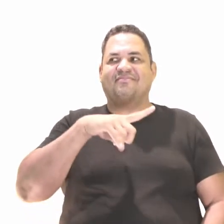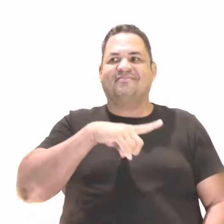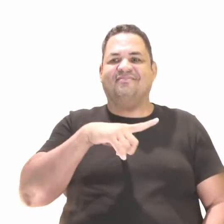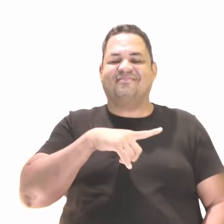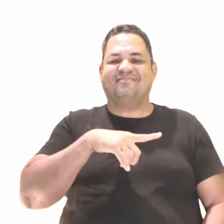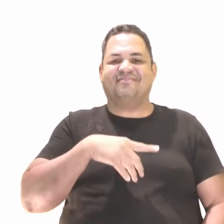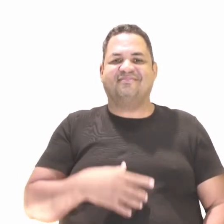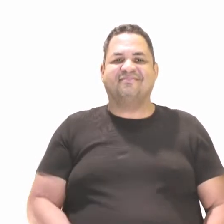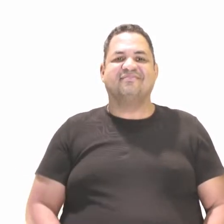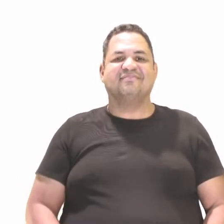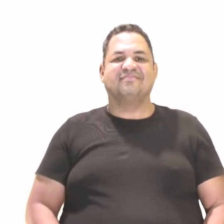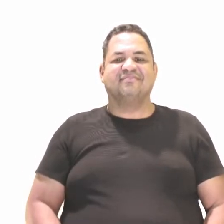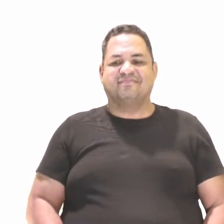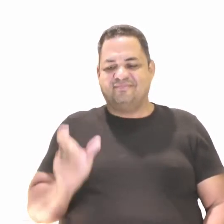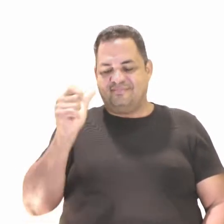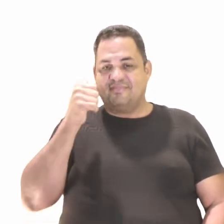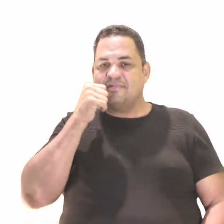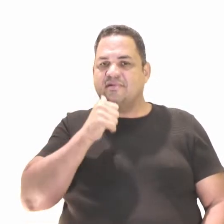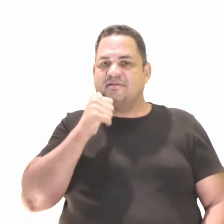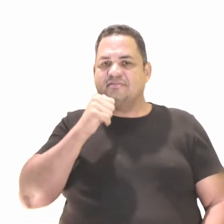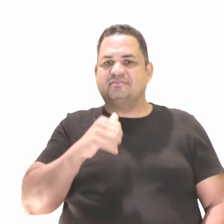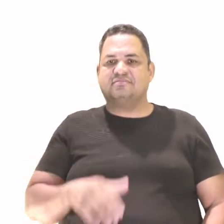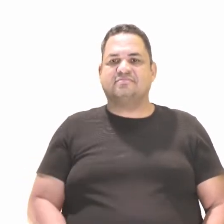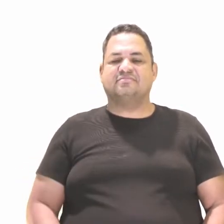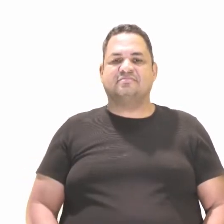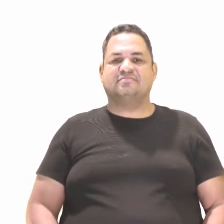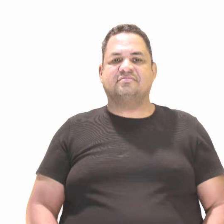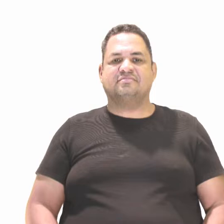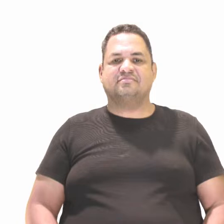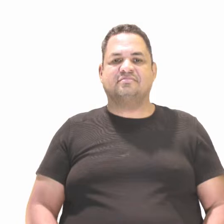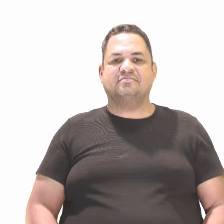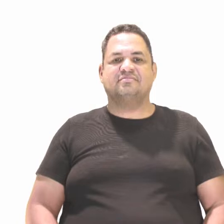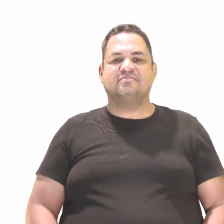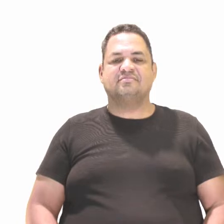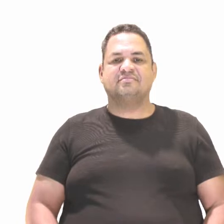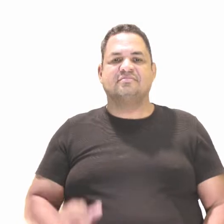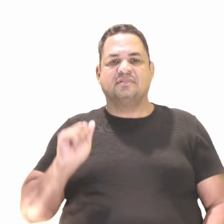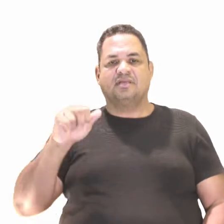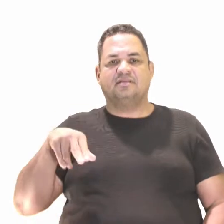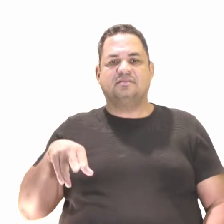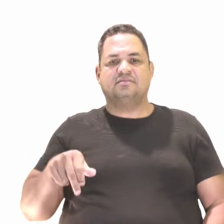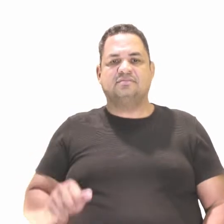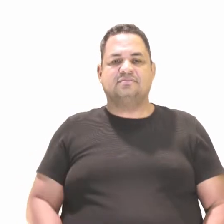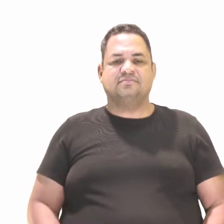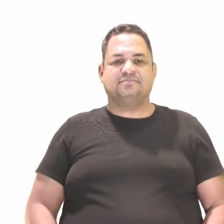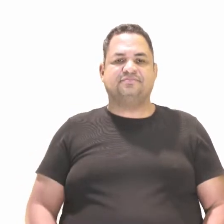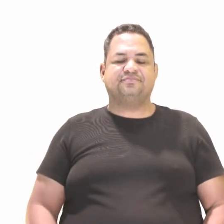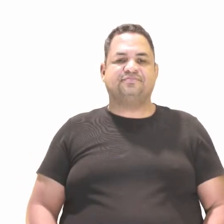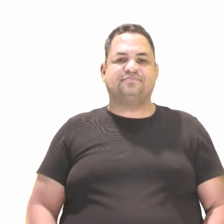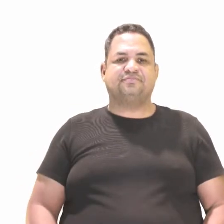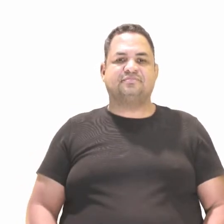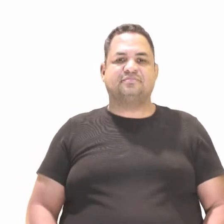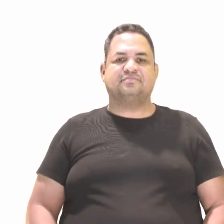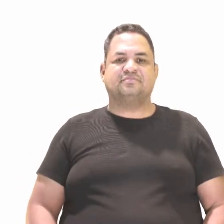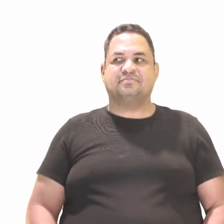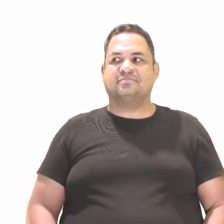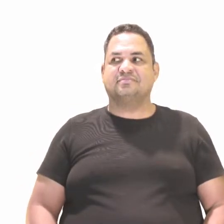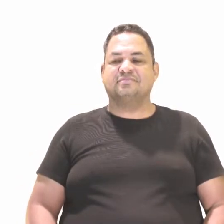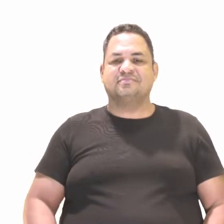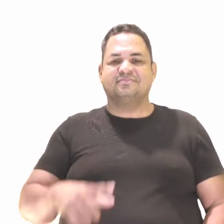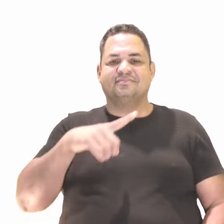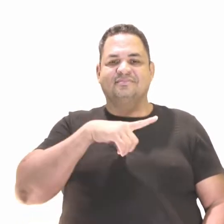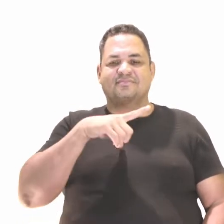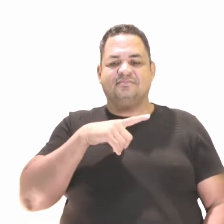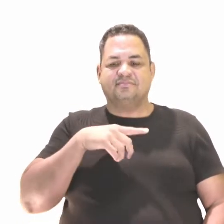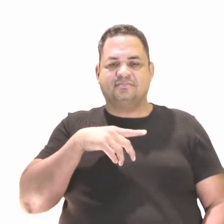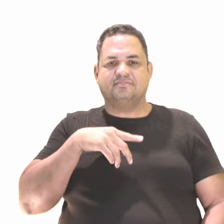Anne falando o seguinte, do you have any plans for the weekend? Do you have any plans for the weekend? Você tem